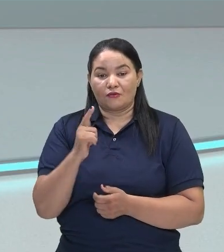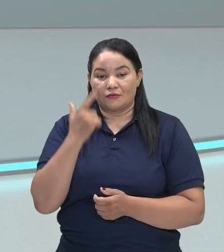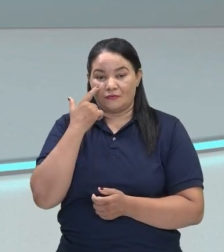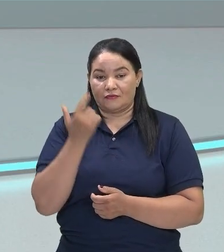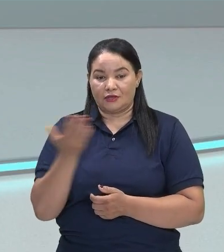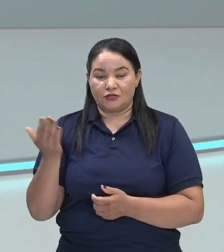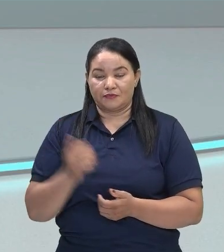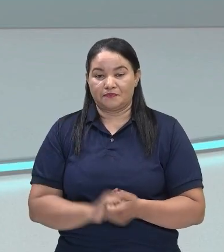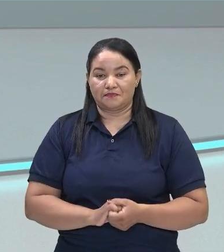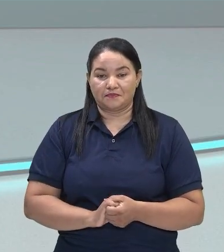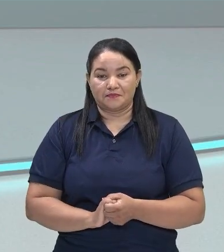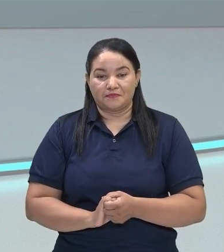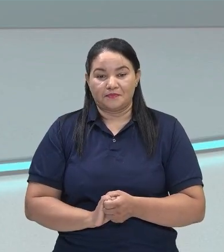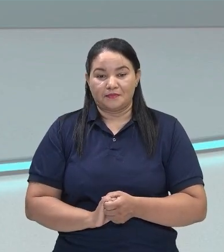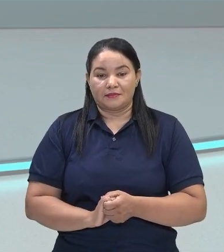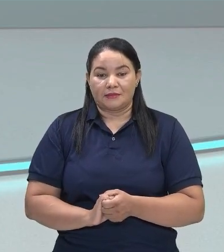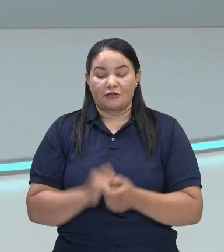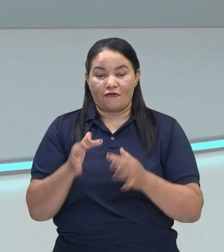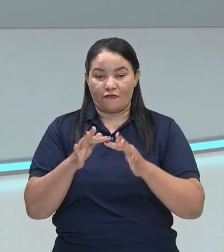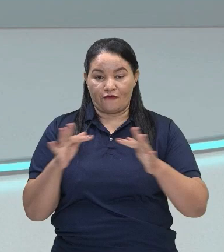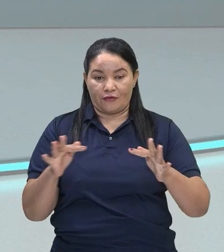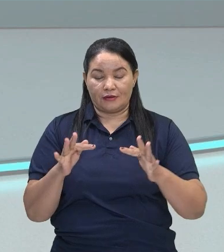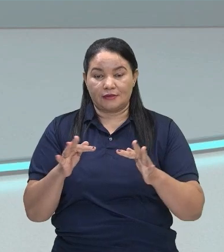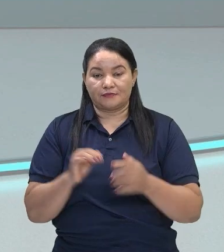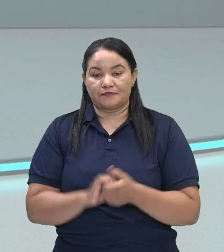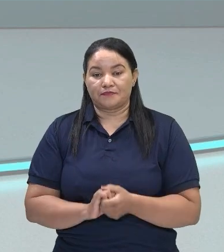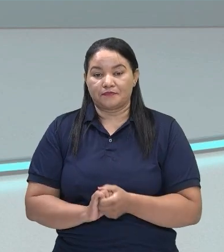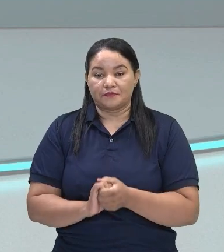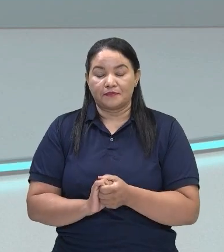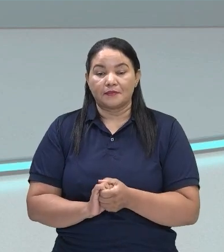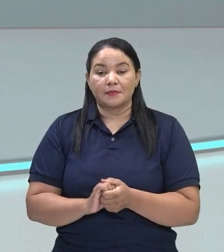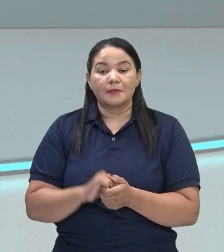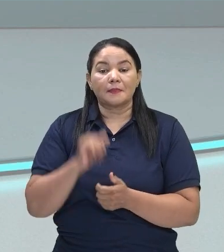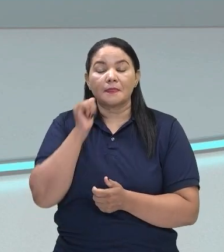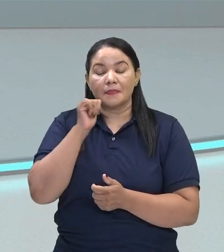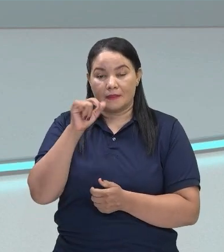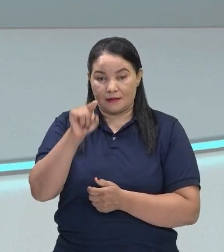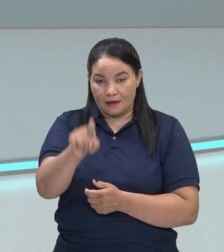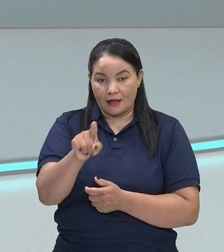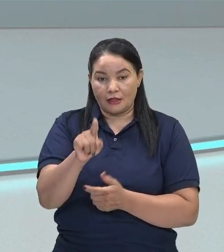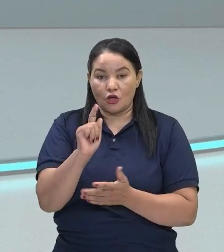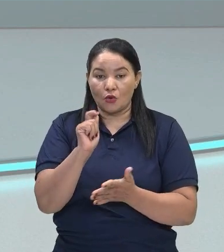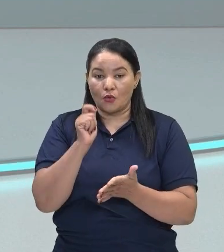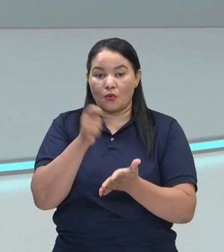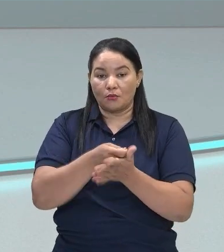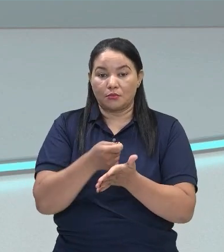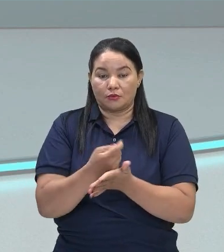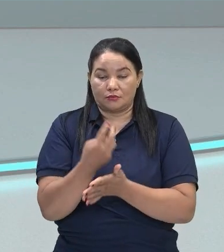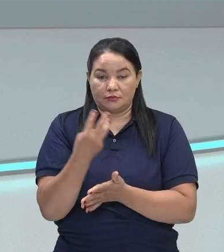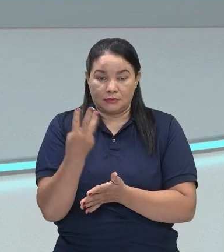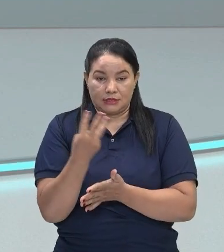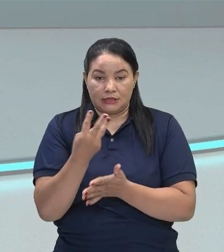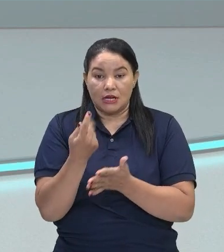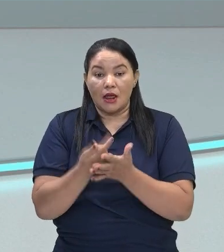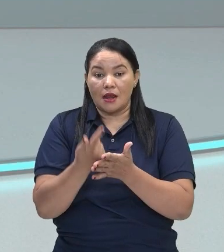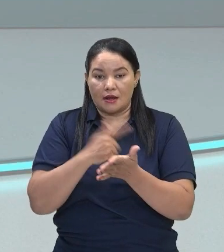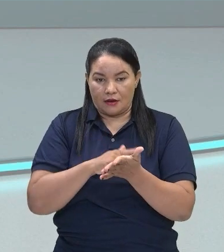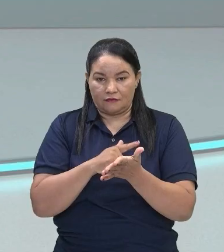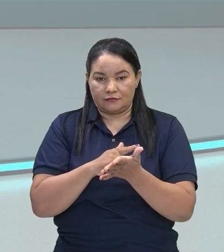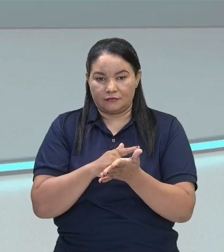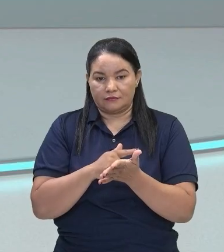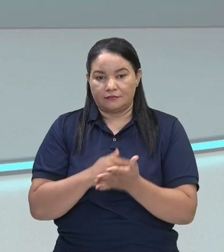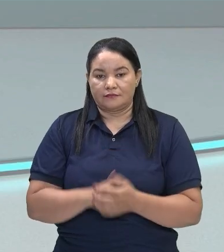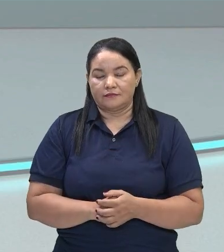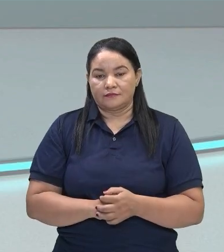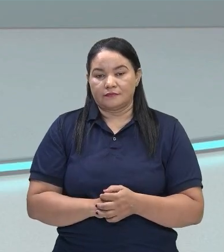plural. She bought 3 books. Ela comprou 3 livros. Olha só, 3 books,